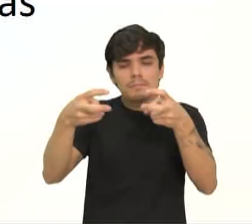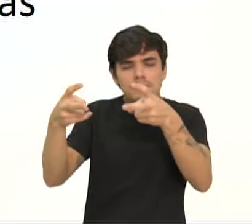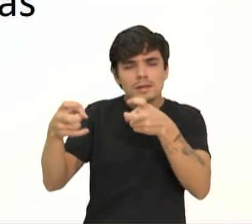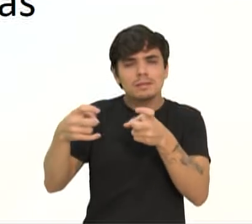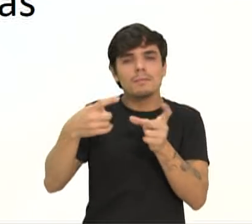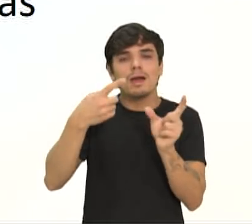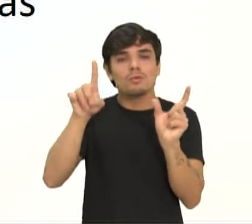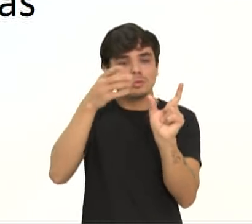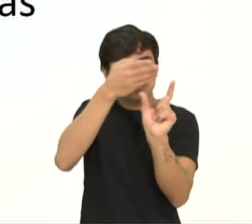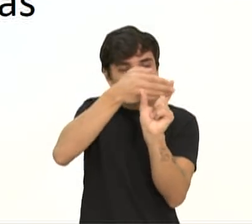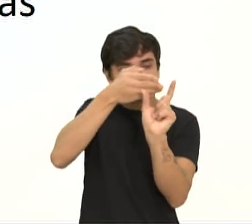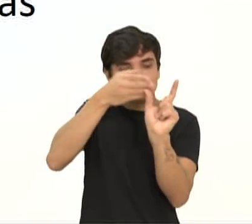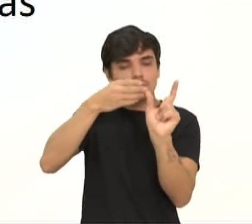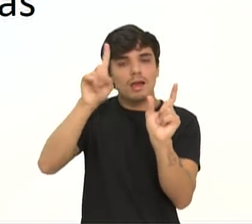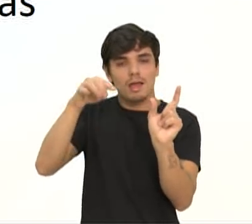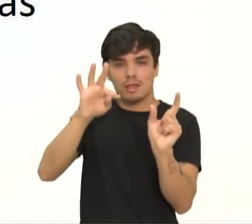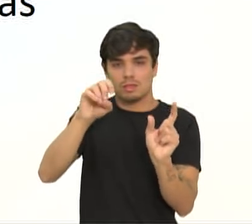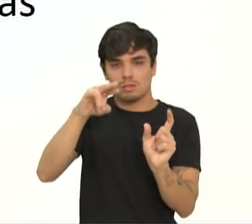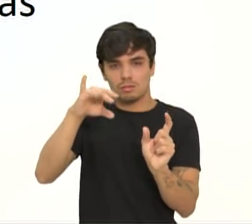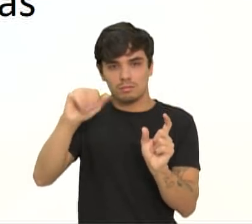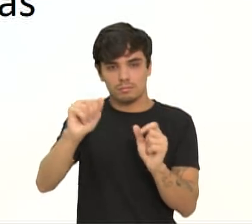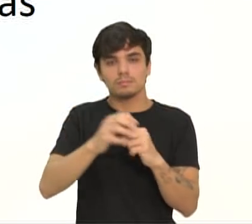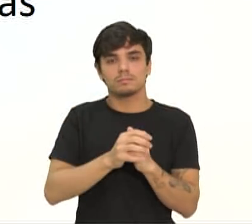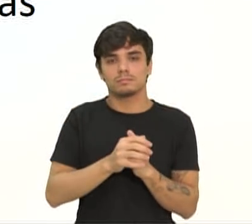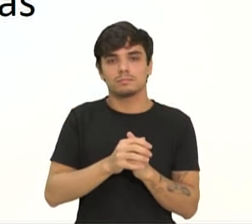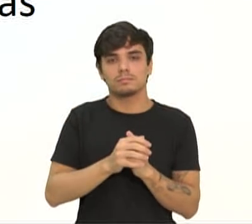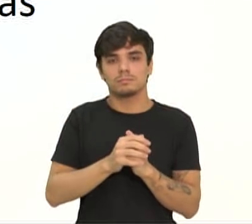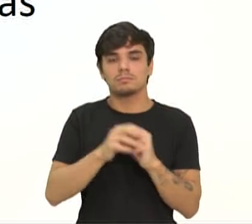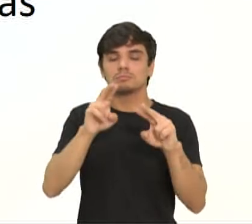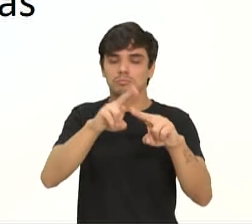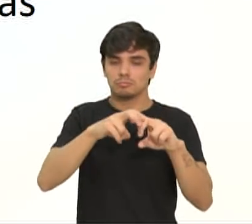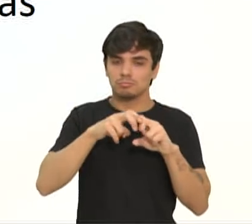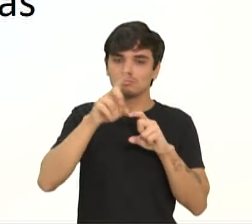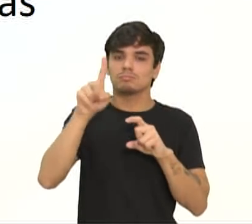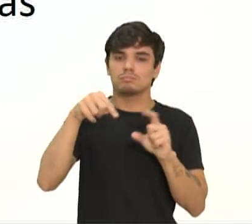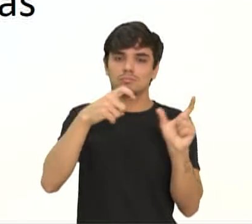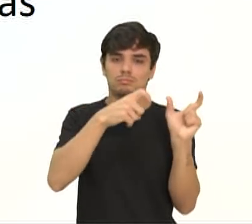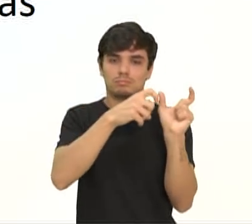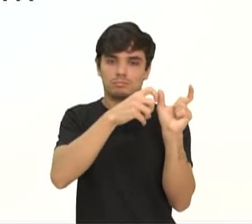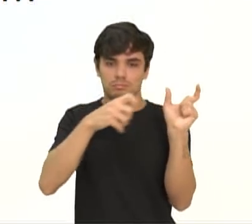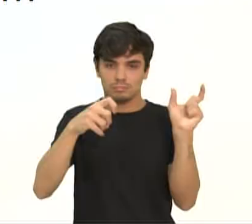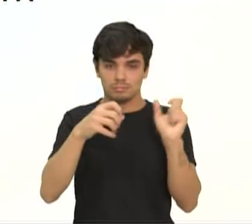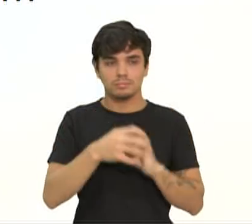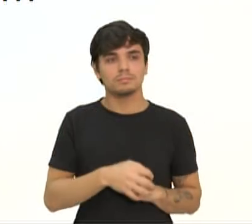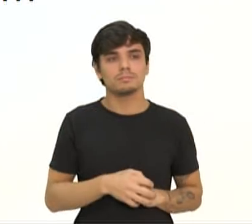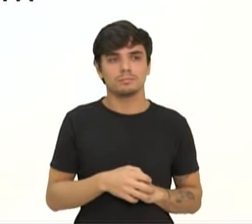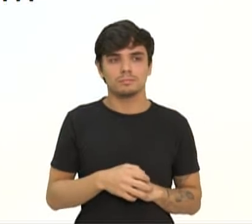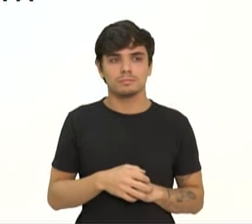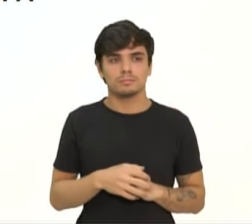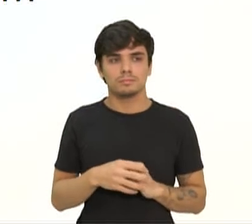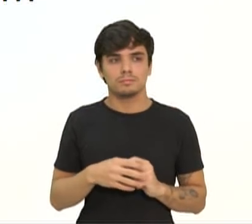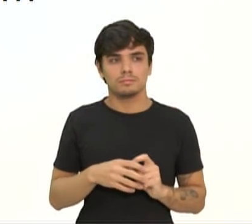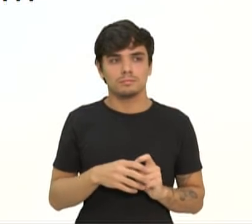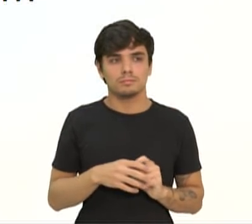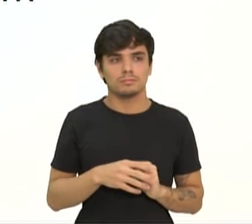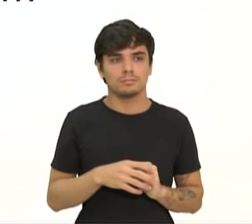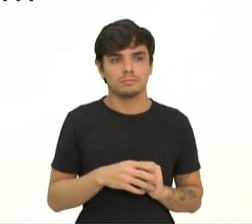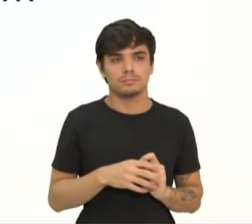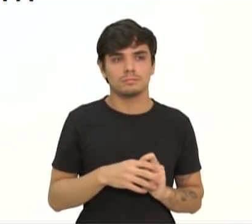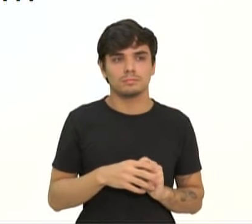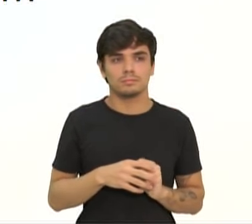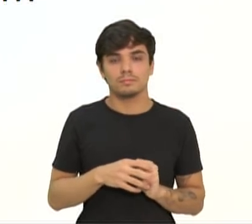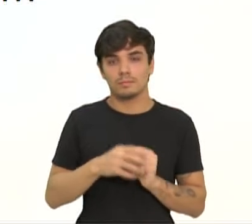de cada palavra é tônica. Então nós temos oxítonas. Exercício de número